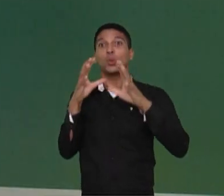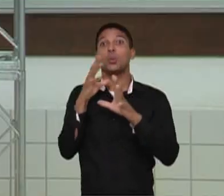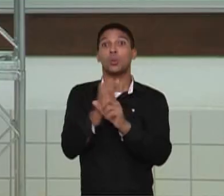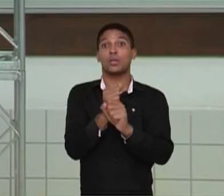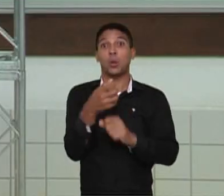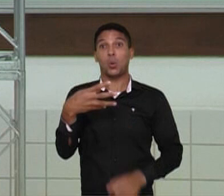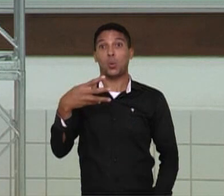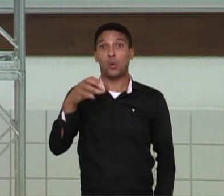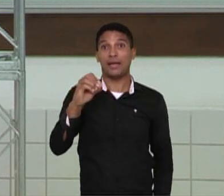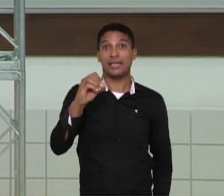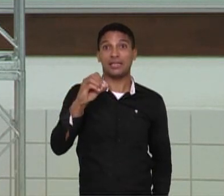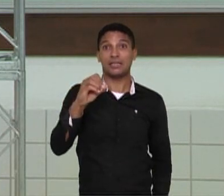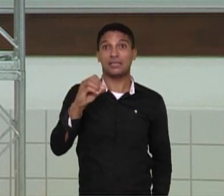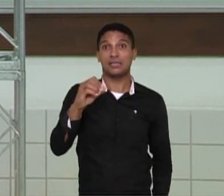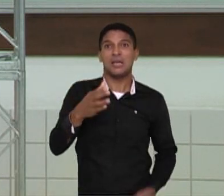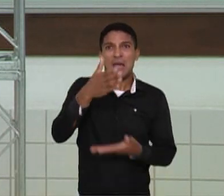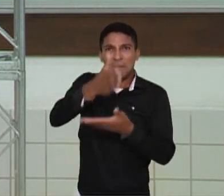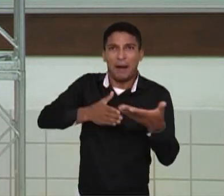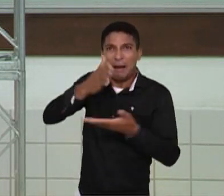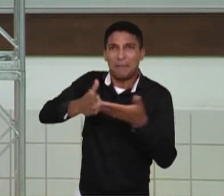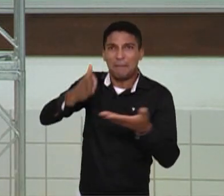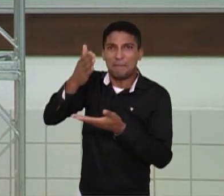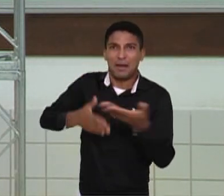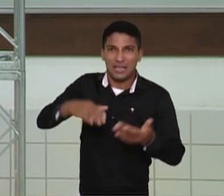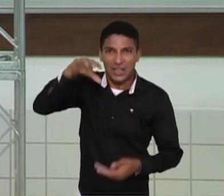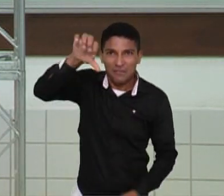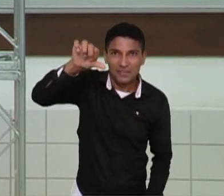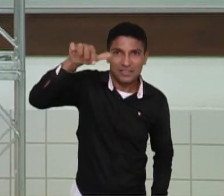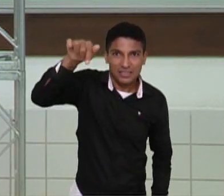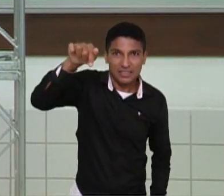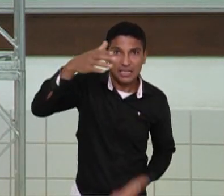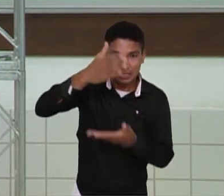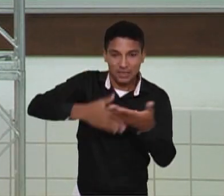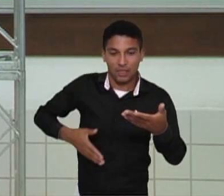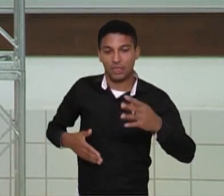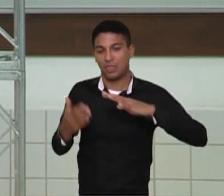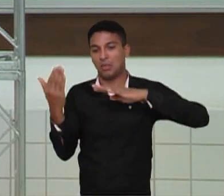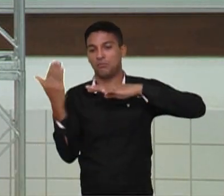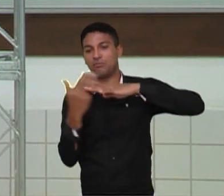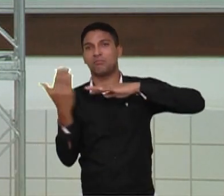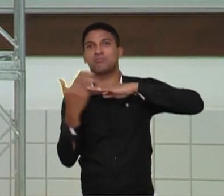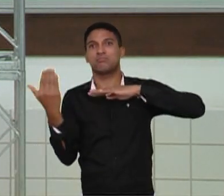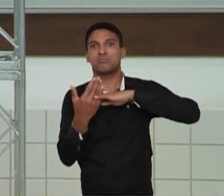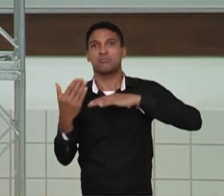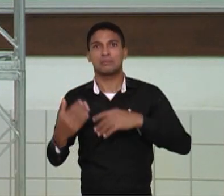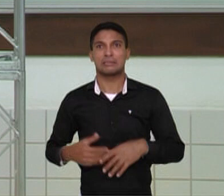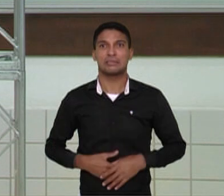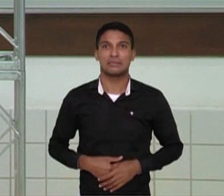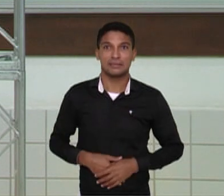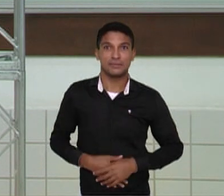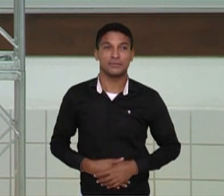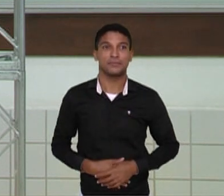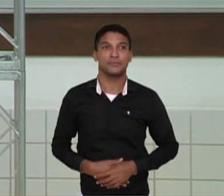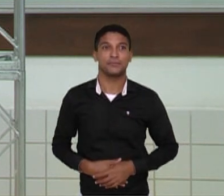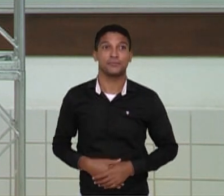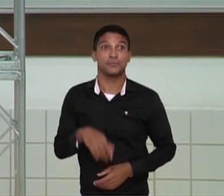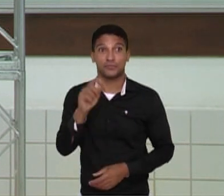ó, quantas vezes o 40 cabe dentro do 97? 40 cabe dentro do